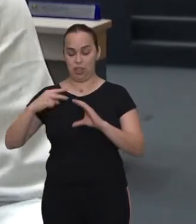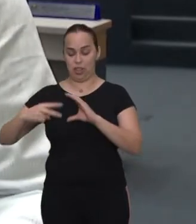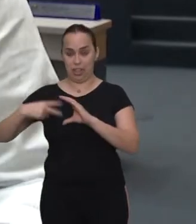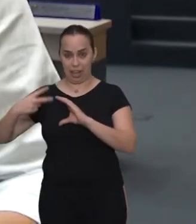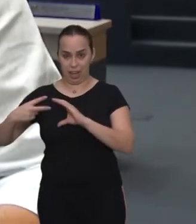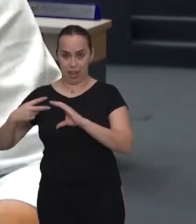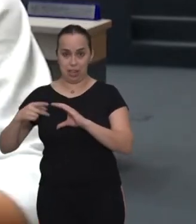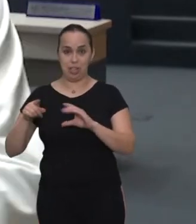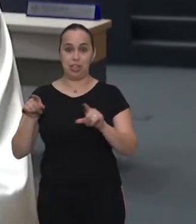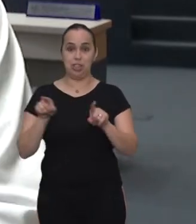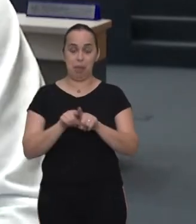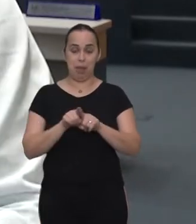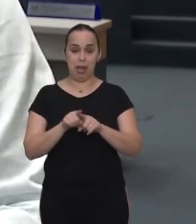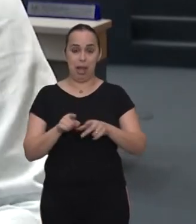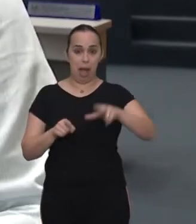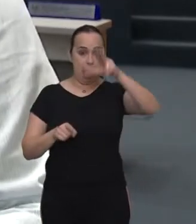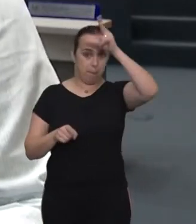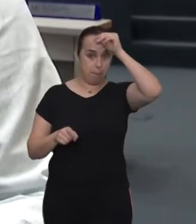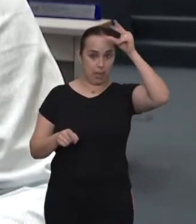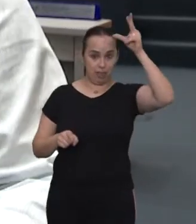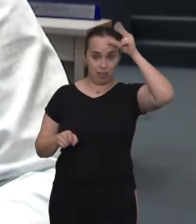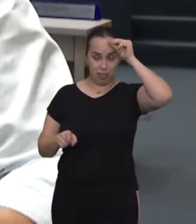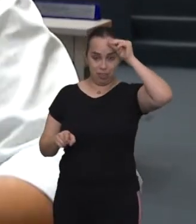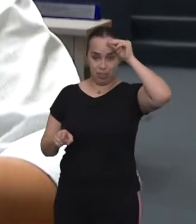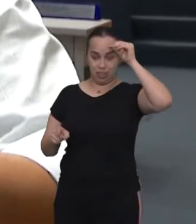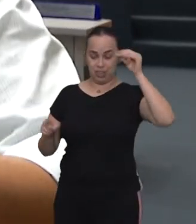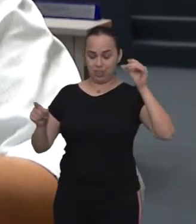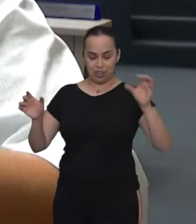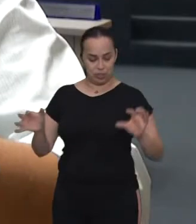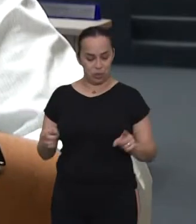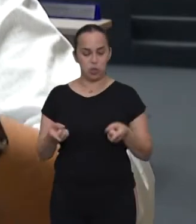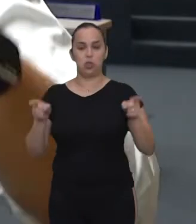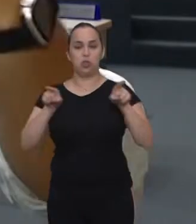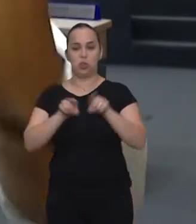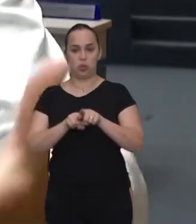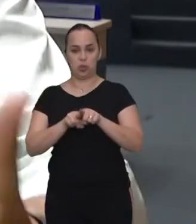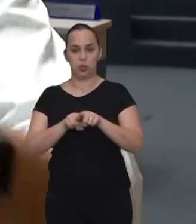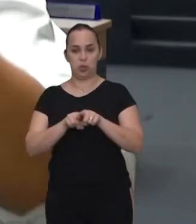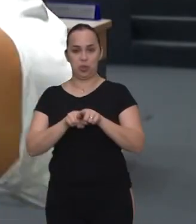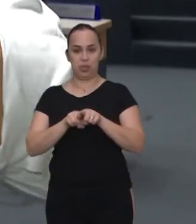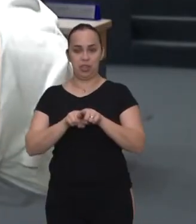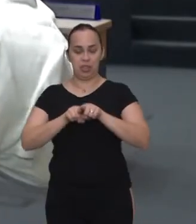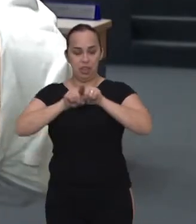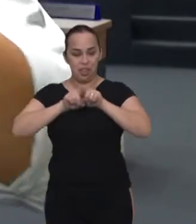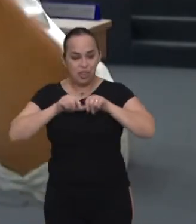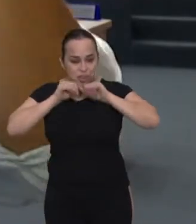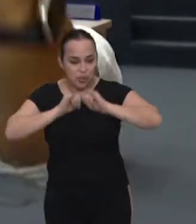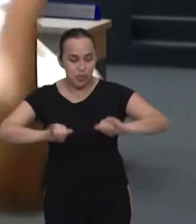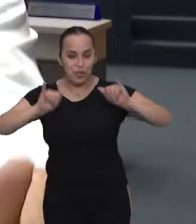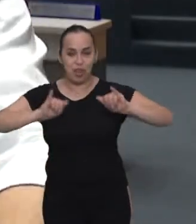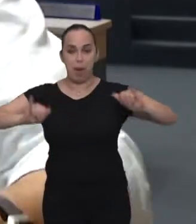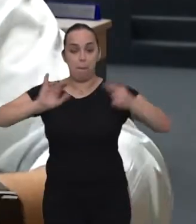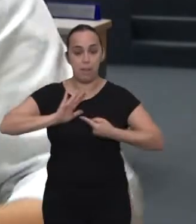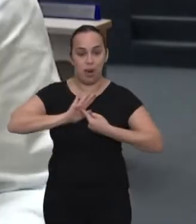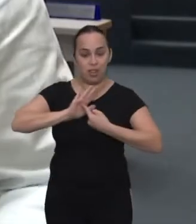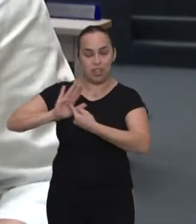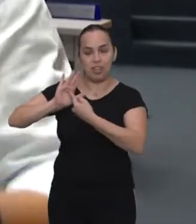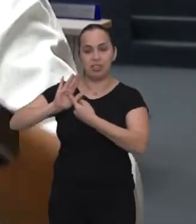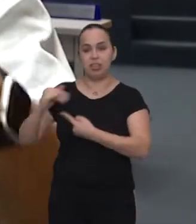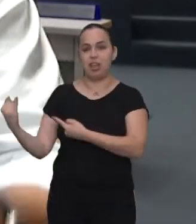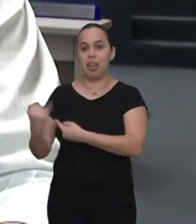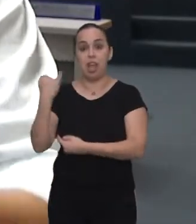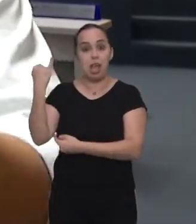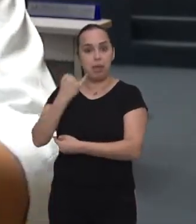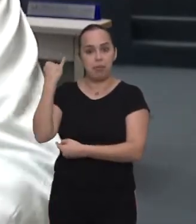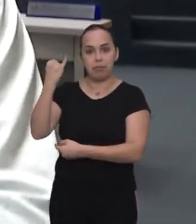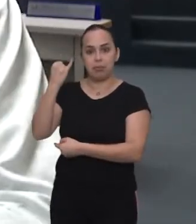na Câmara Municipal juntamente com a prefeitura é clareando mais né levando informação para a população